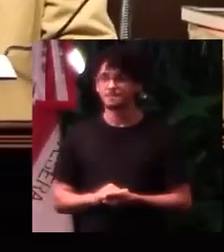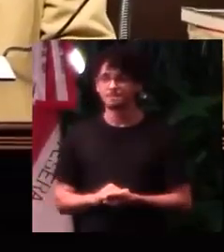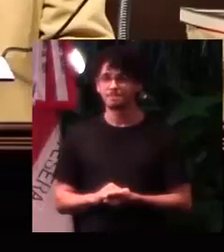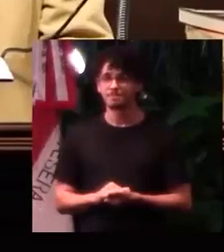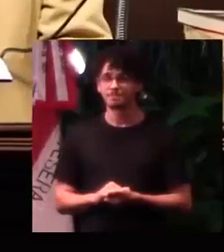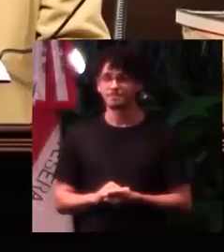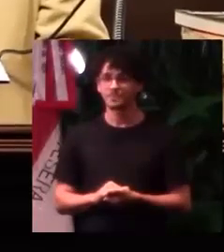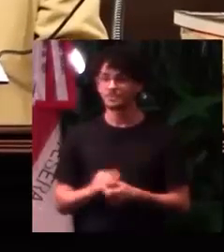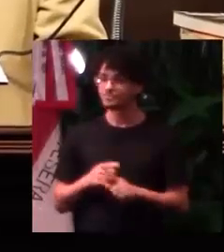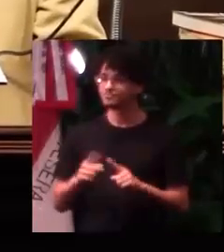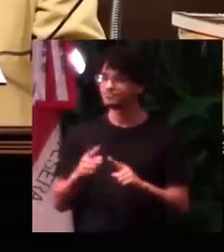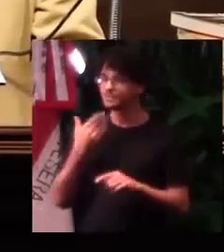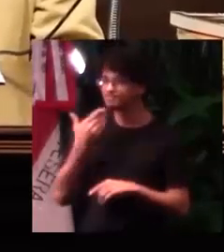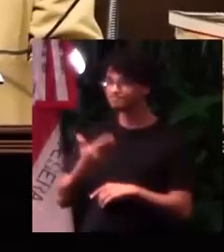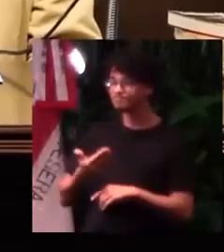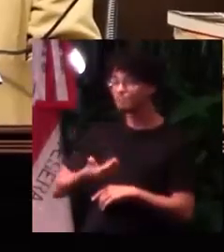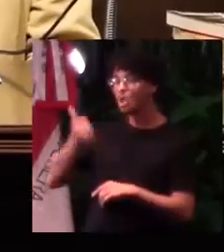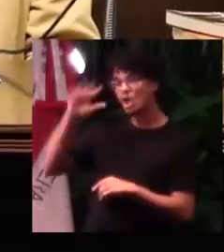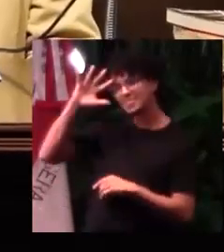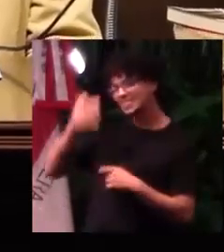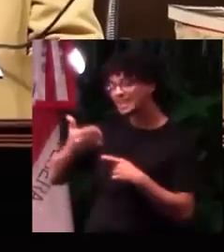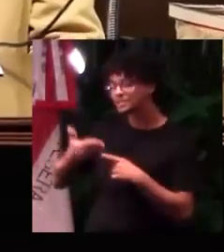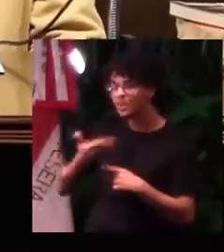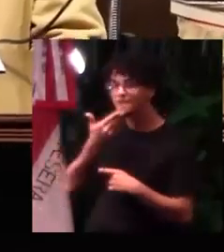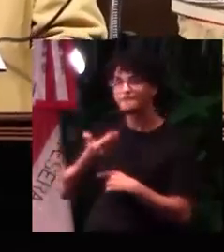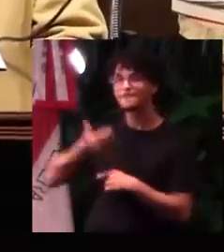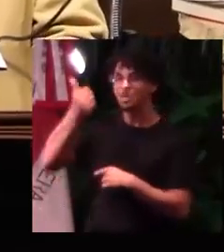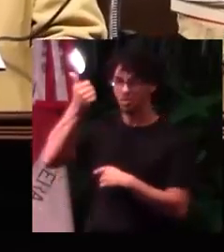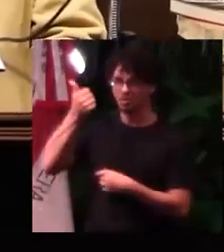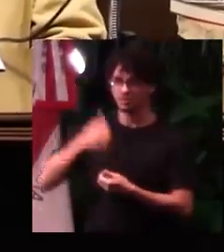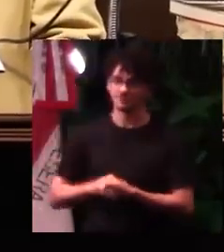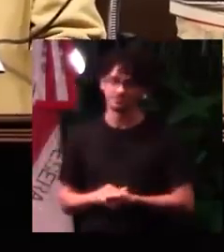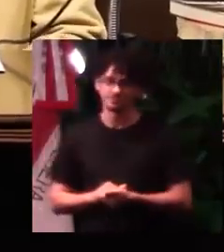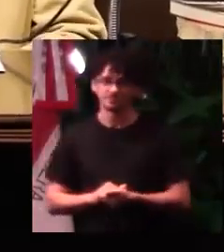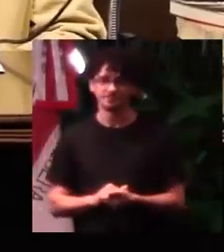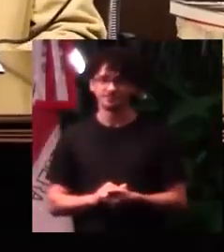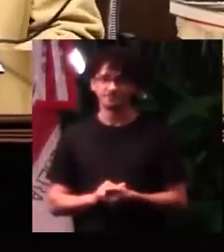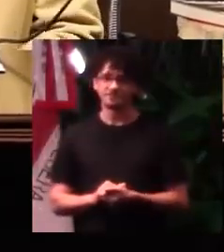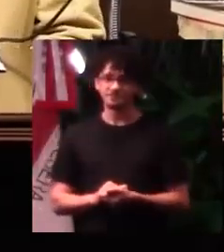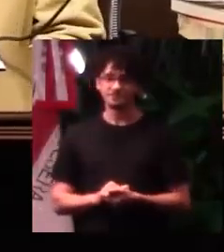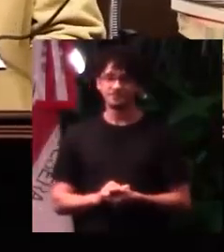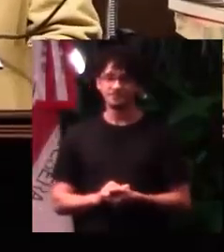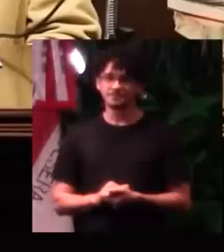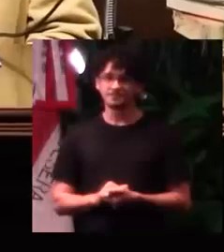Mas melhores, tá? Melhores, vou dizer só melhores.